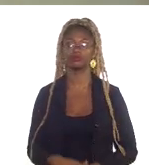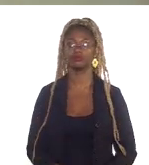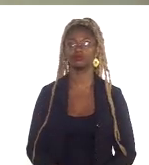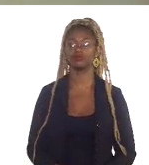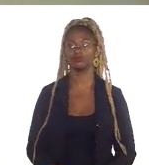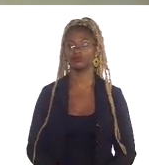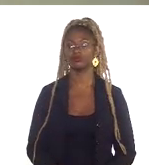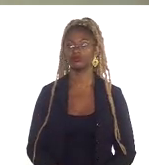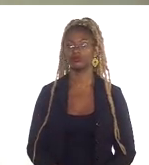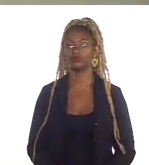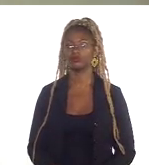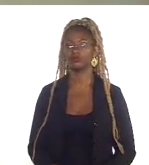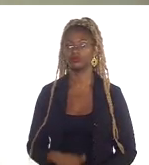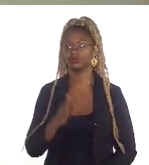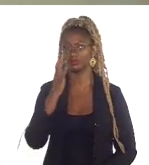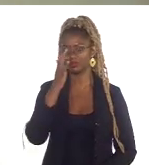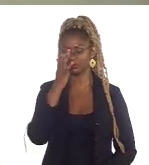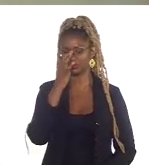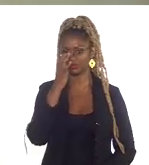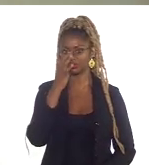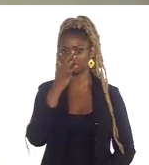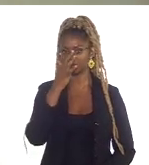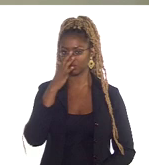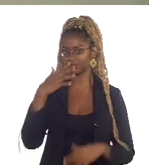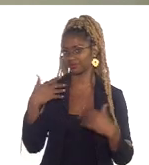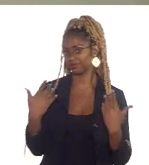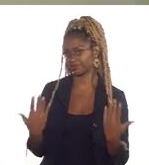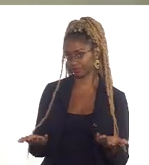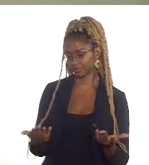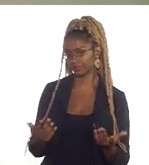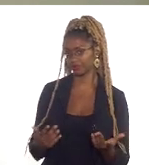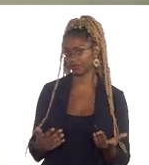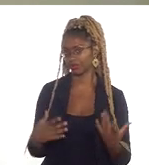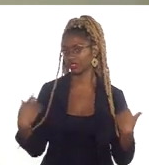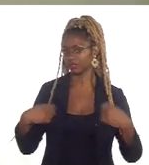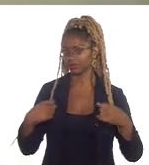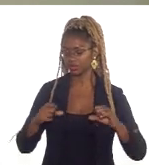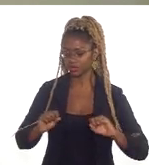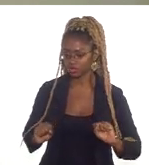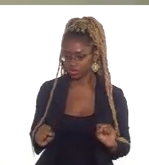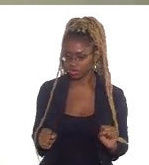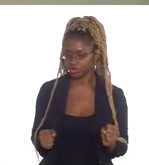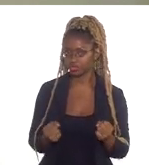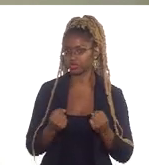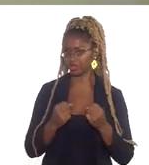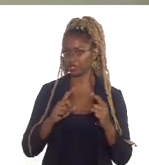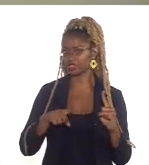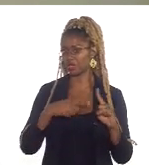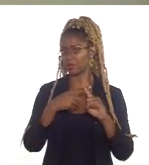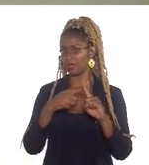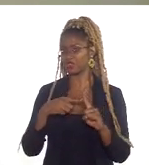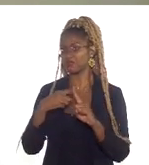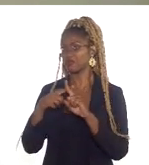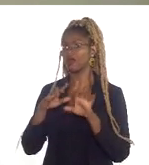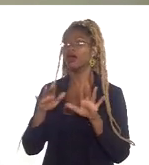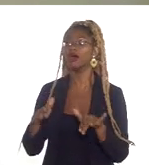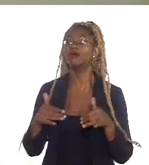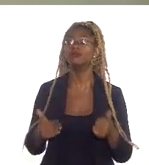Então, eu acho que somar esforços é melhor do que cada um